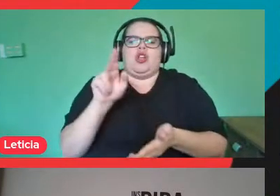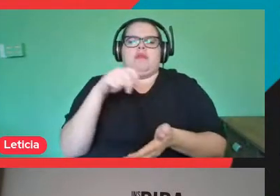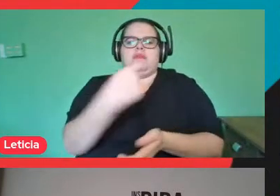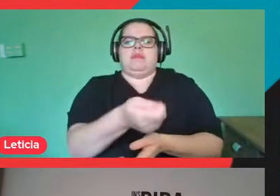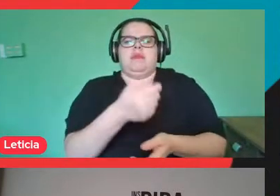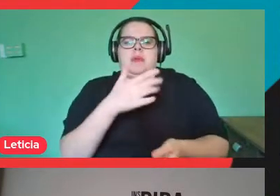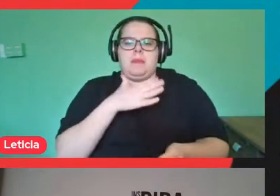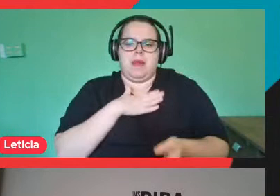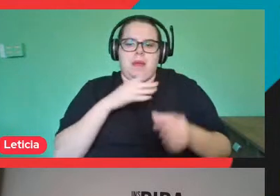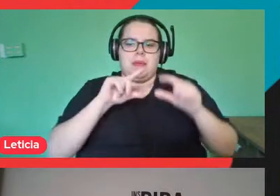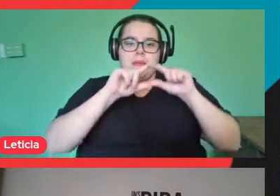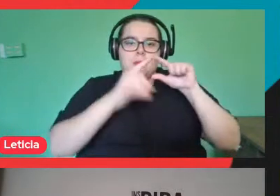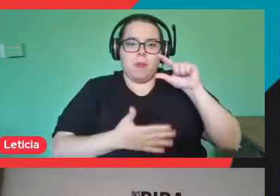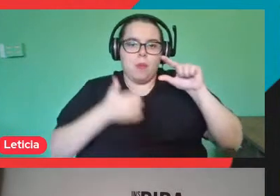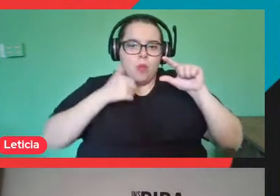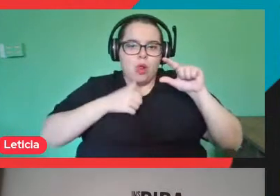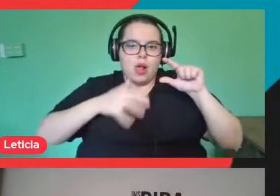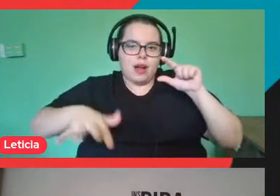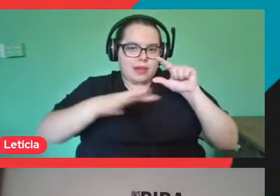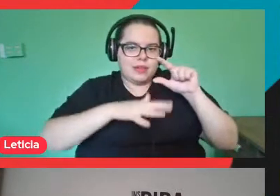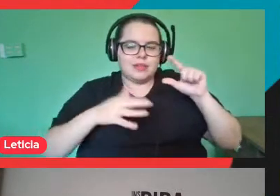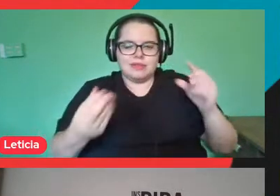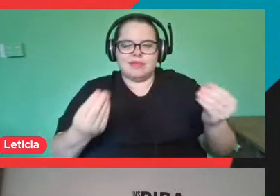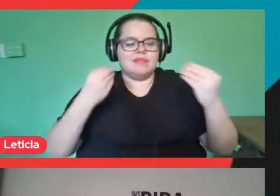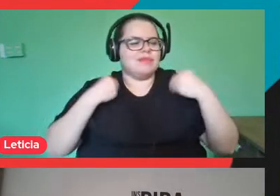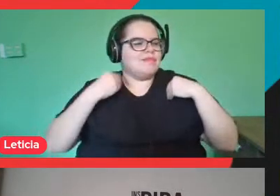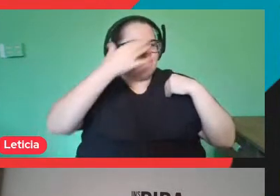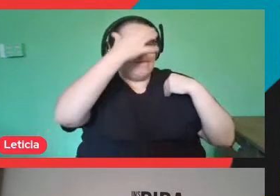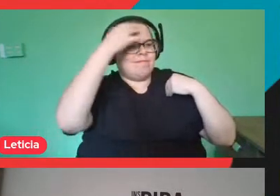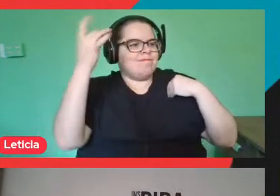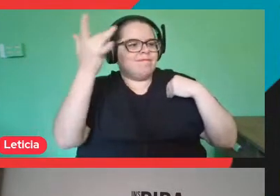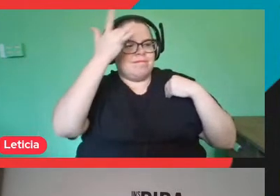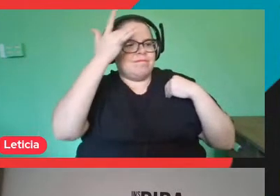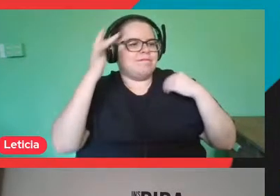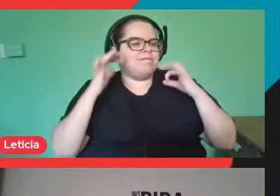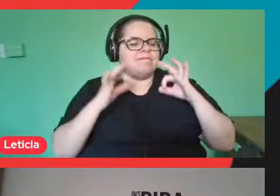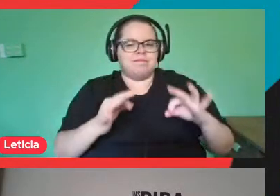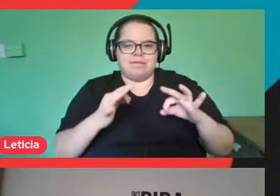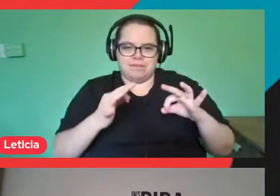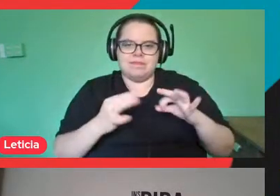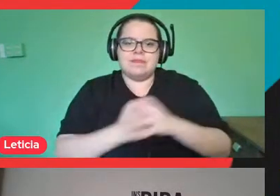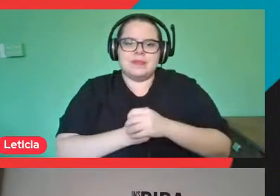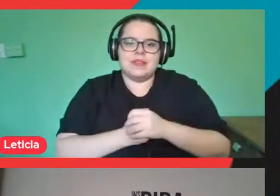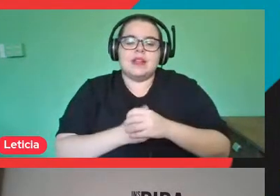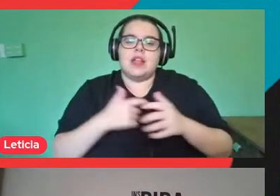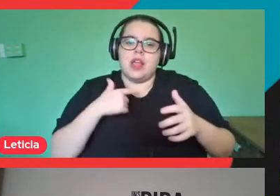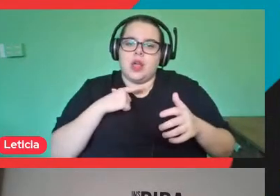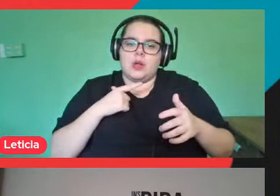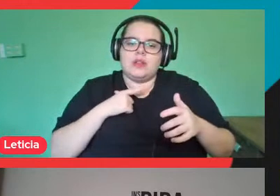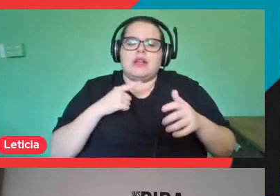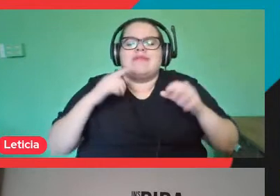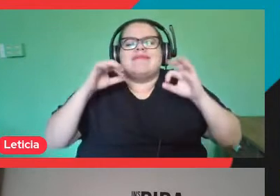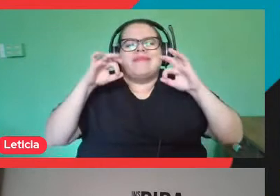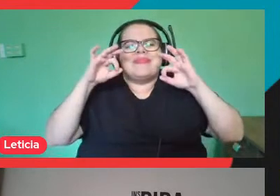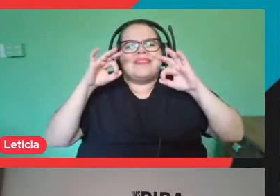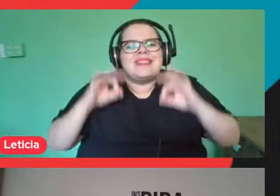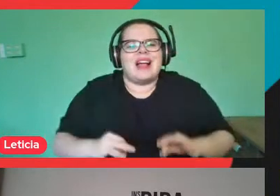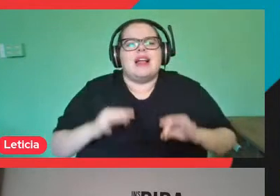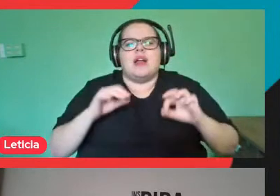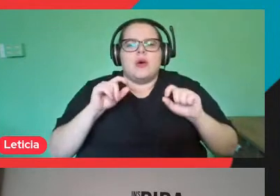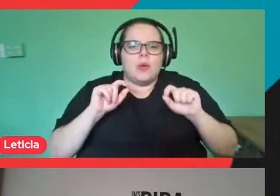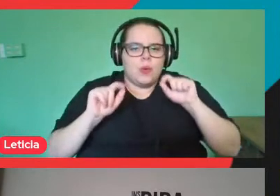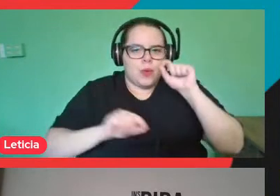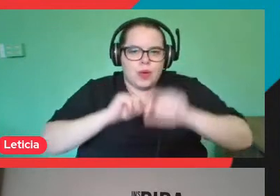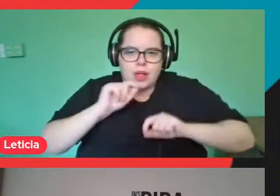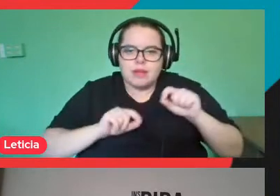I Am Remarkable não me faz esquecer quem eu sou. E eu tenho absoluta certeza de que,